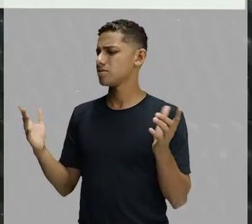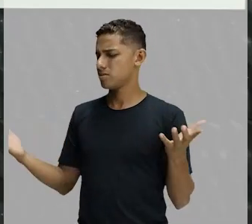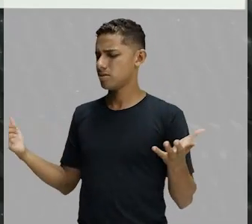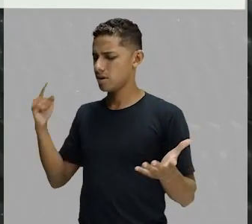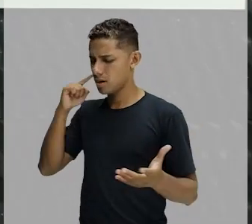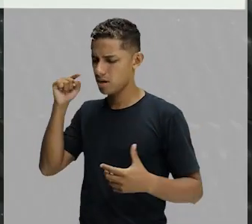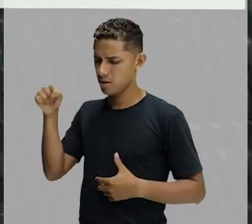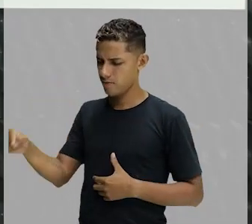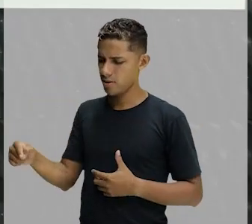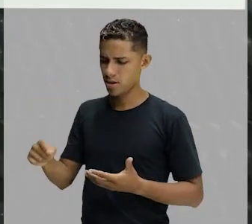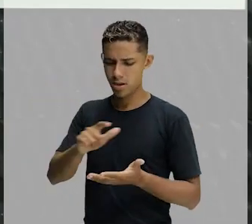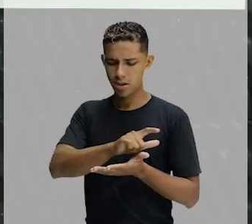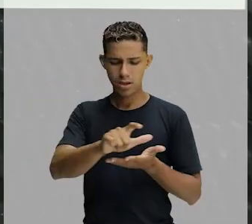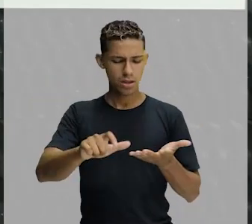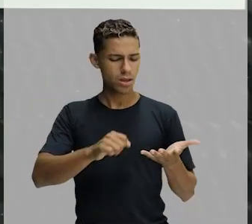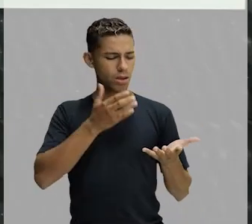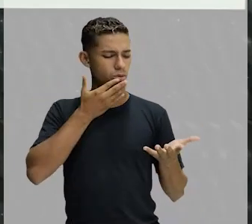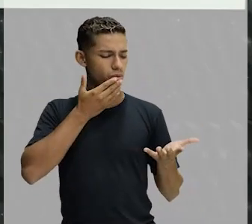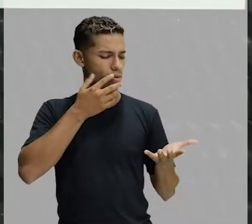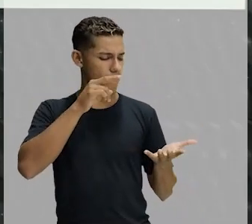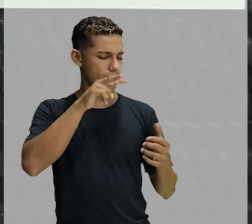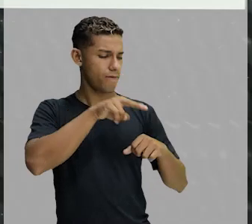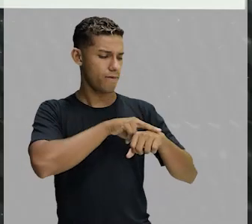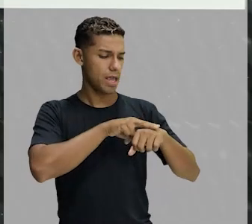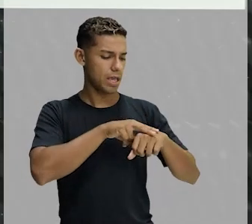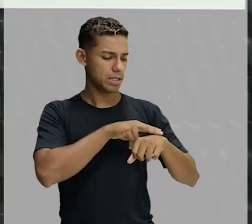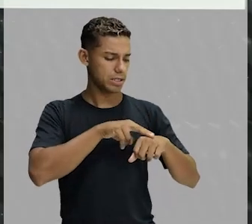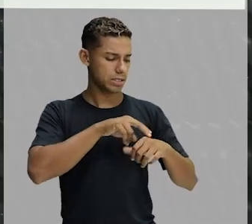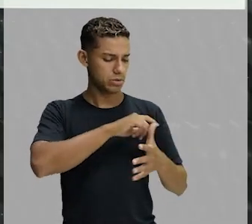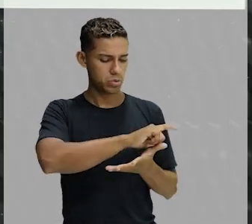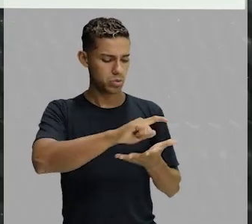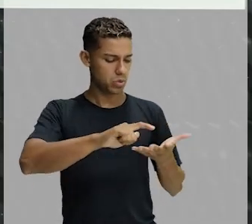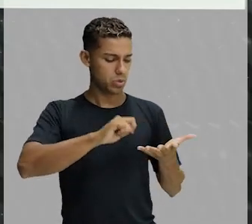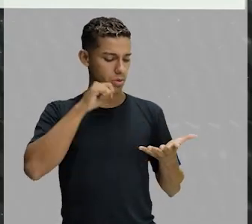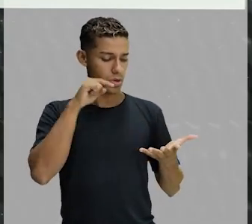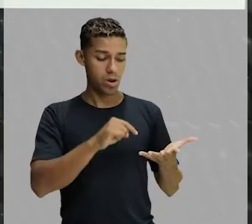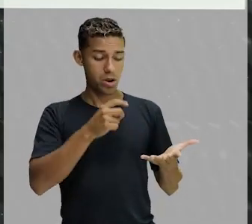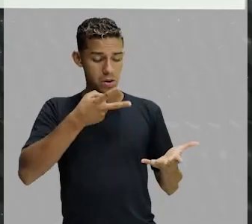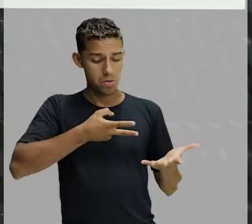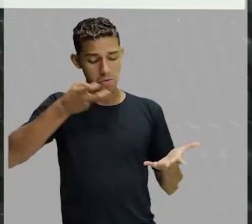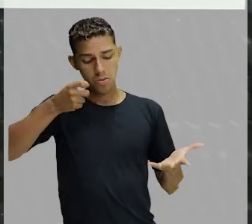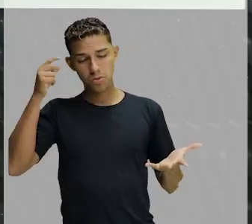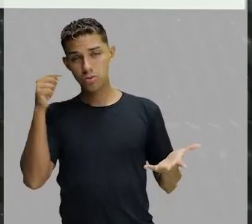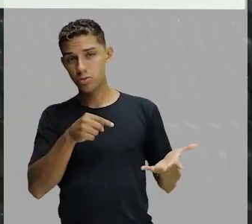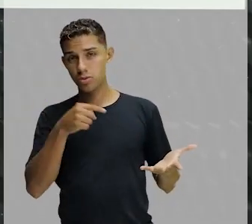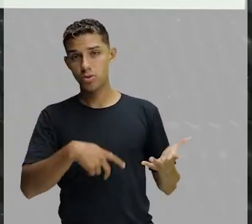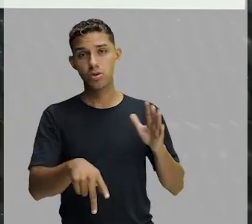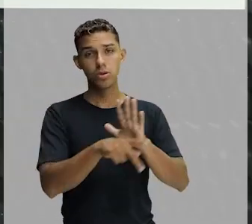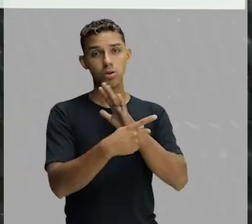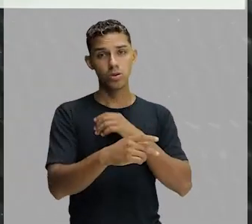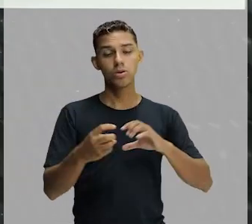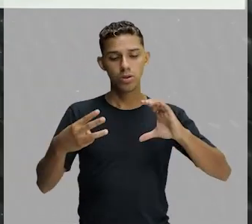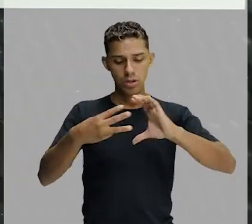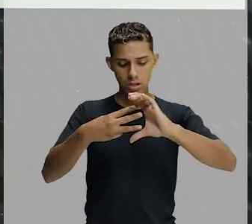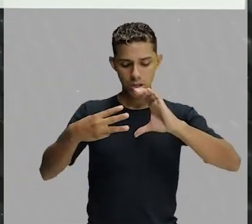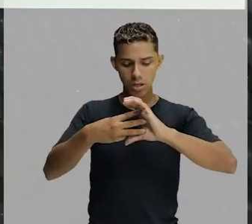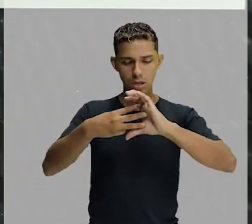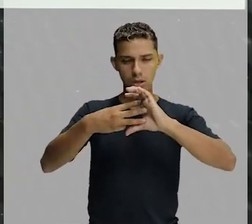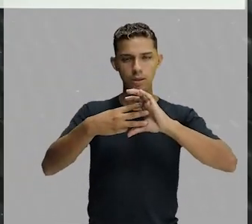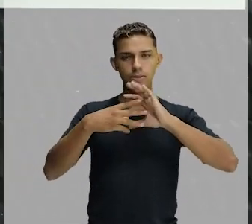folha e eu vejo que ela é verde. Mas a parte verde, o que você vê de verde ali, são das células que